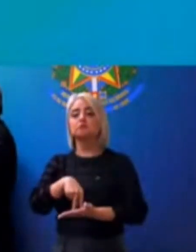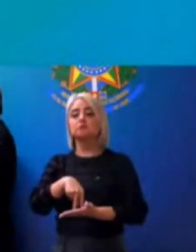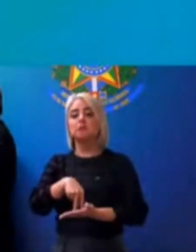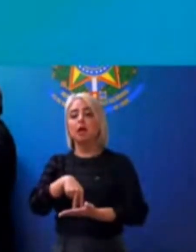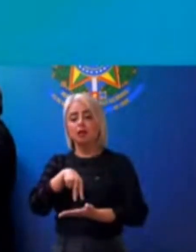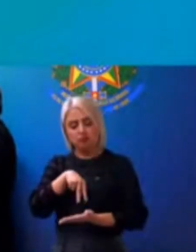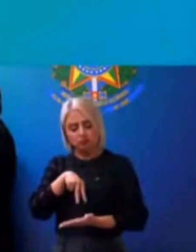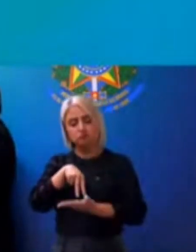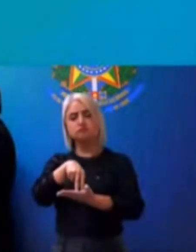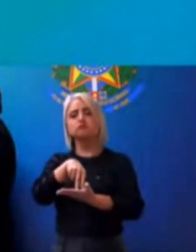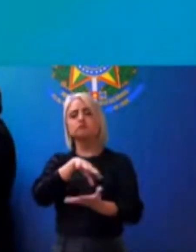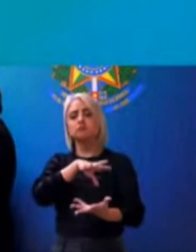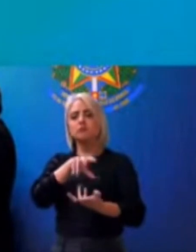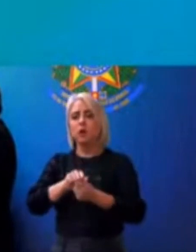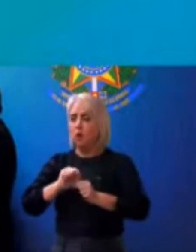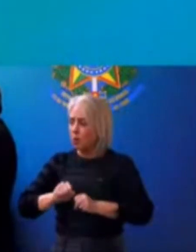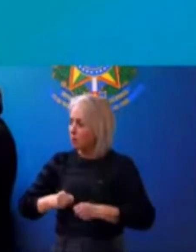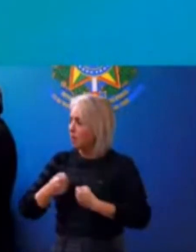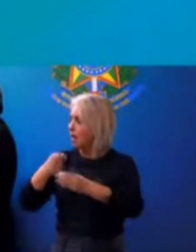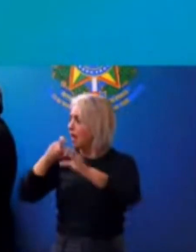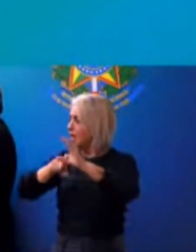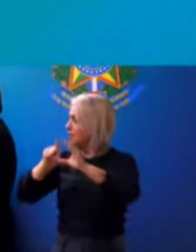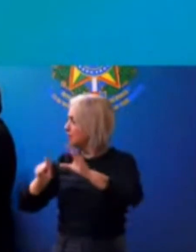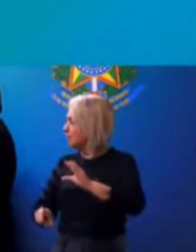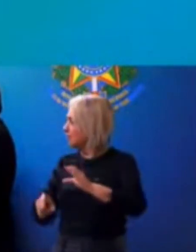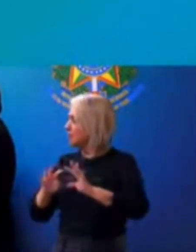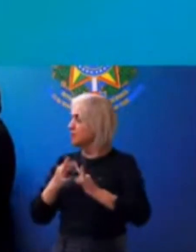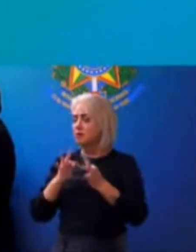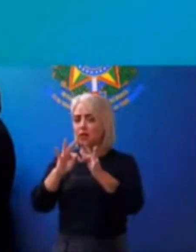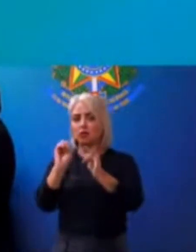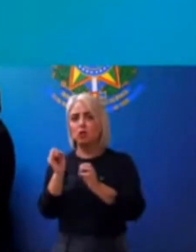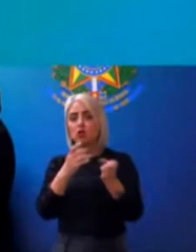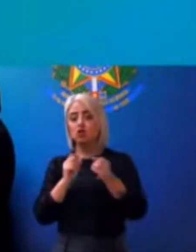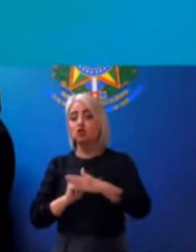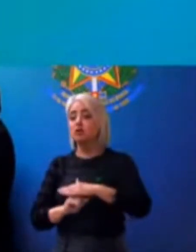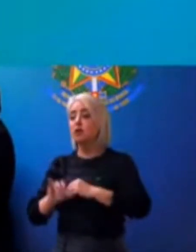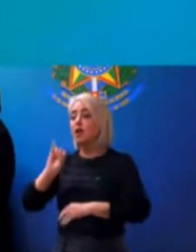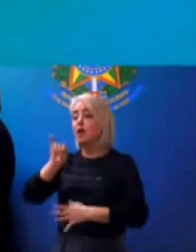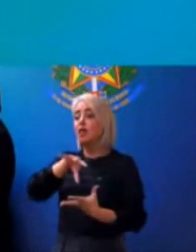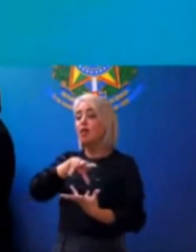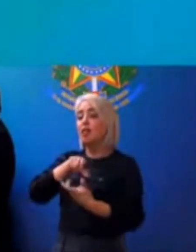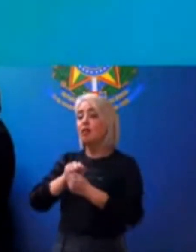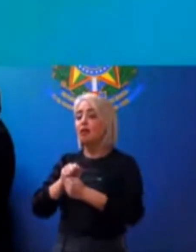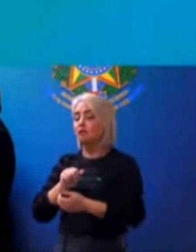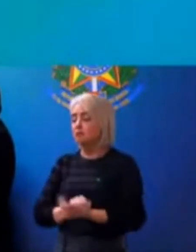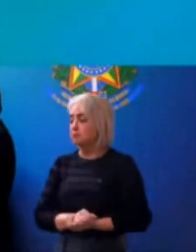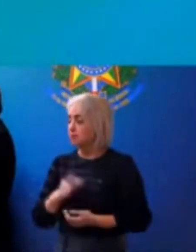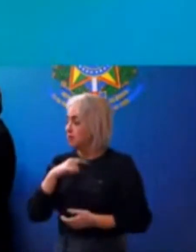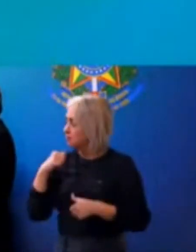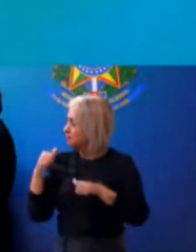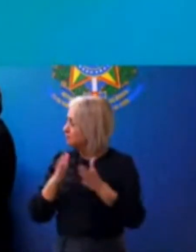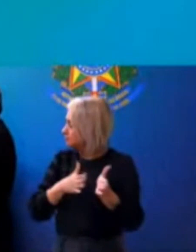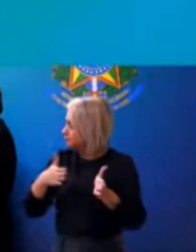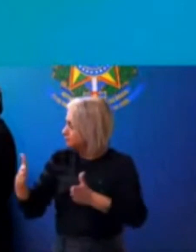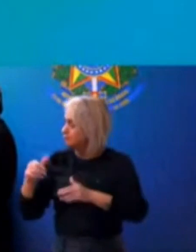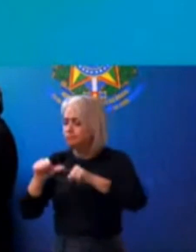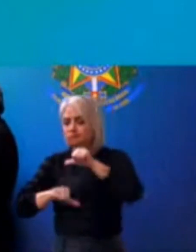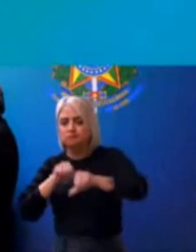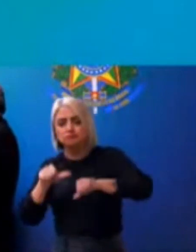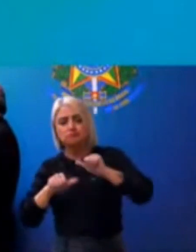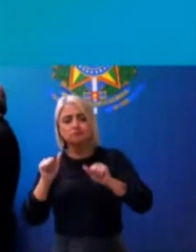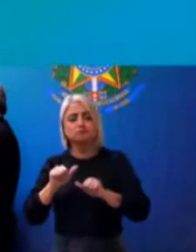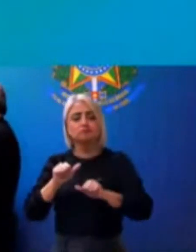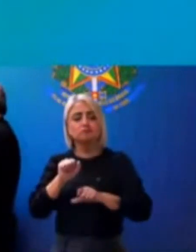Apesar dela ter errado o nome do satélite se no brasileiro vivemos uma fase de grandes transformações na sociedade